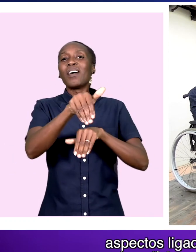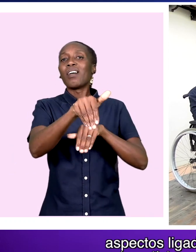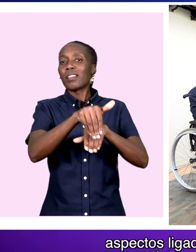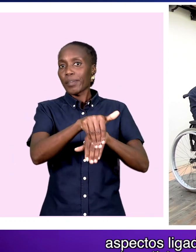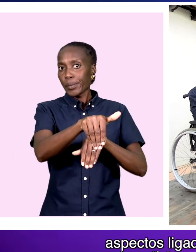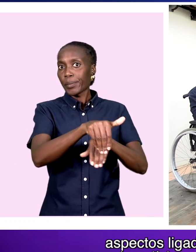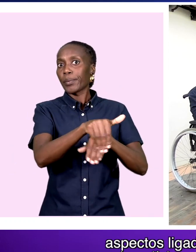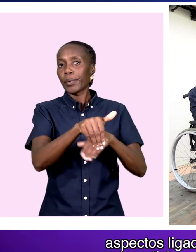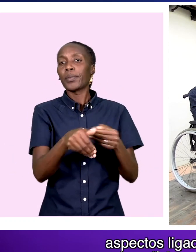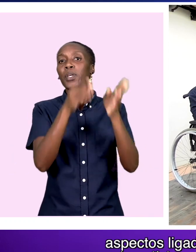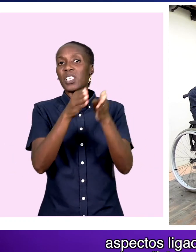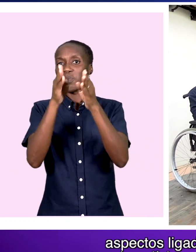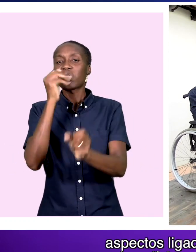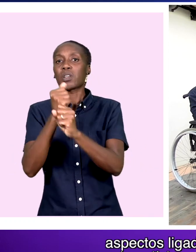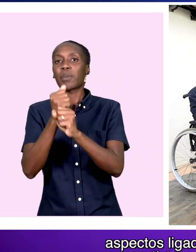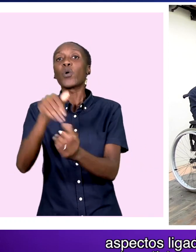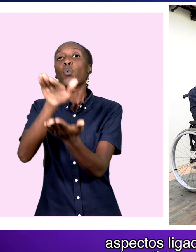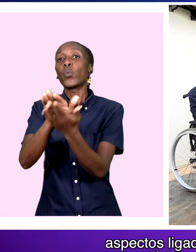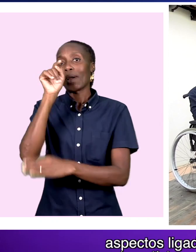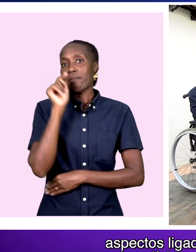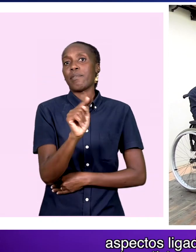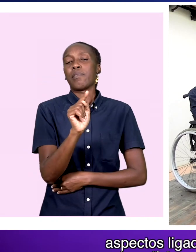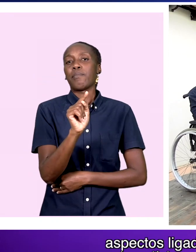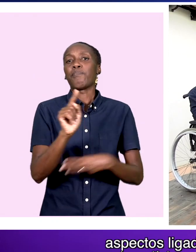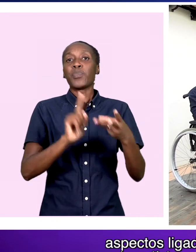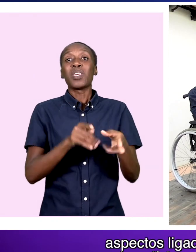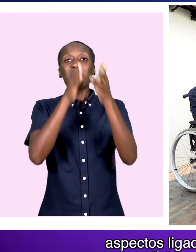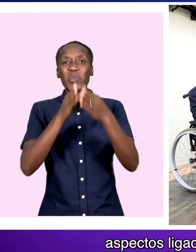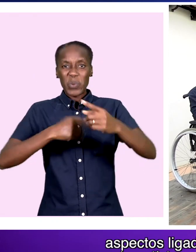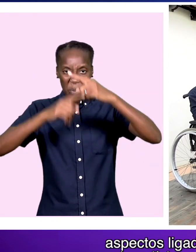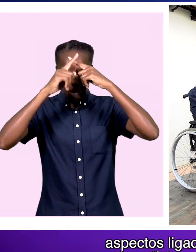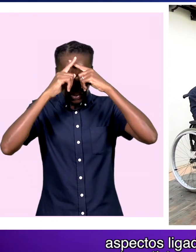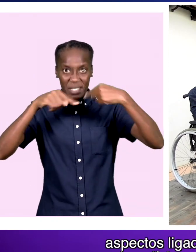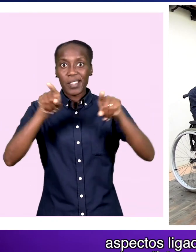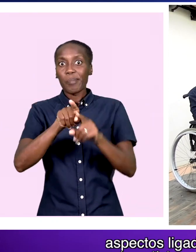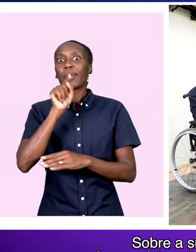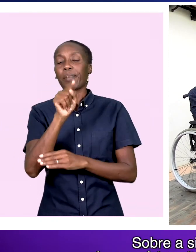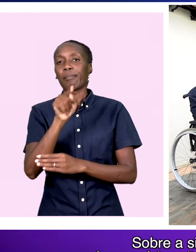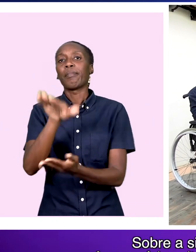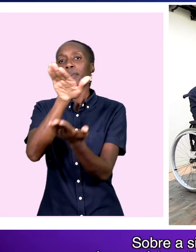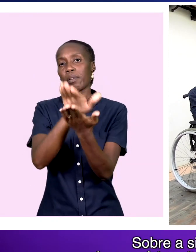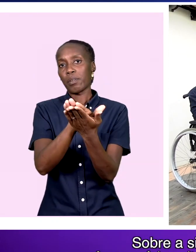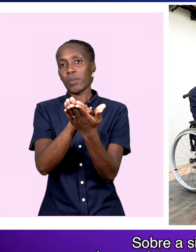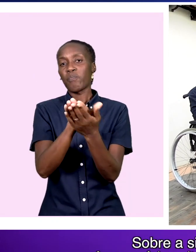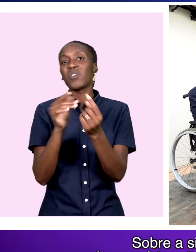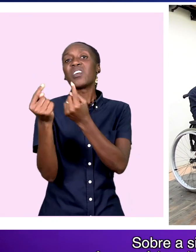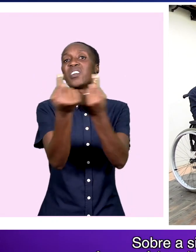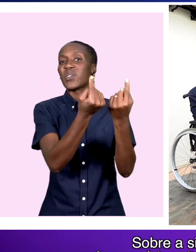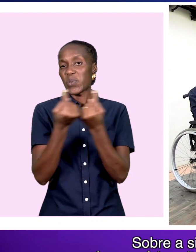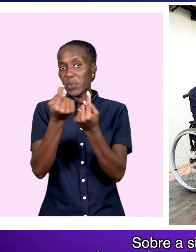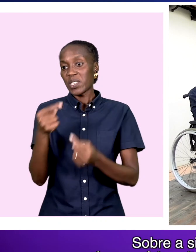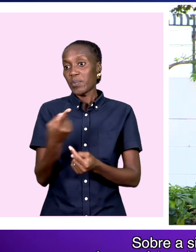dos brigadistas, do pessoal da polícia que está lá nos postos de recenseamento sobre a situação das pessoas com